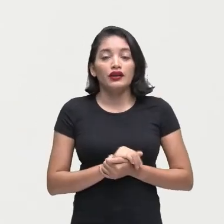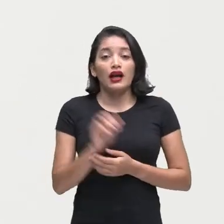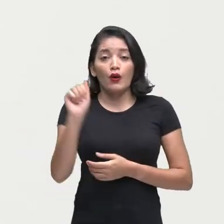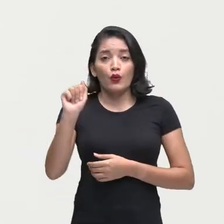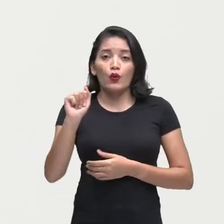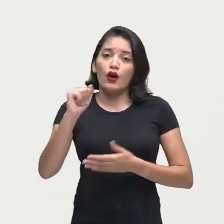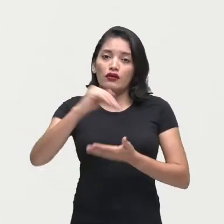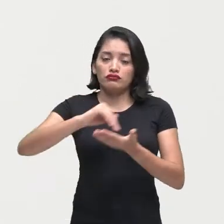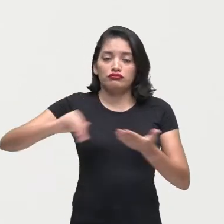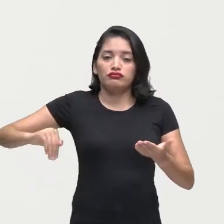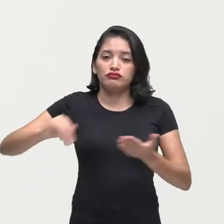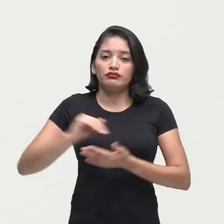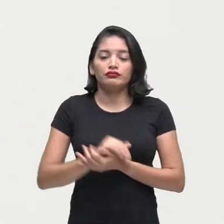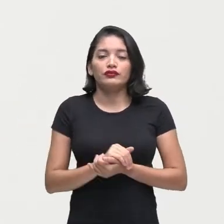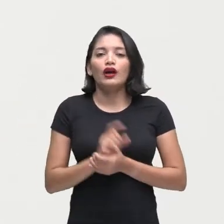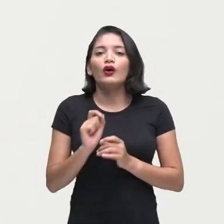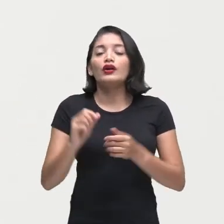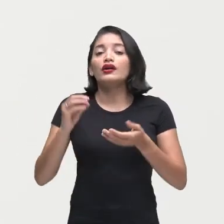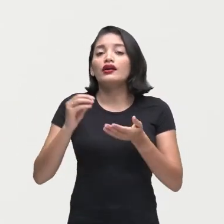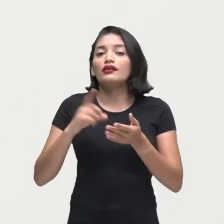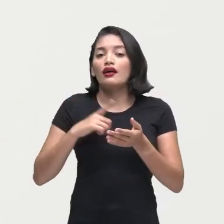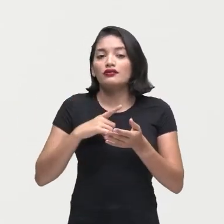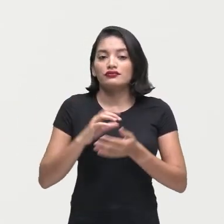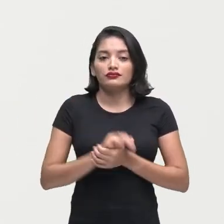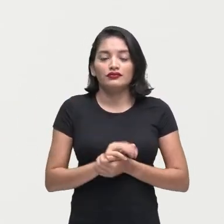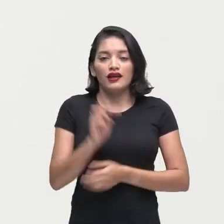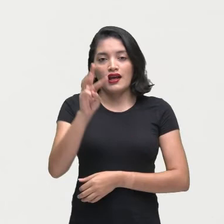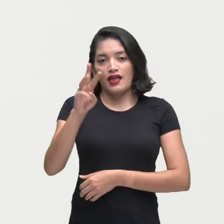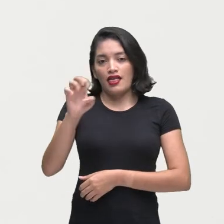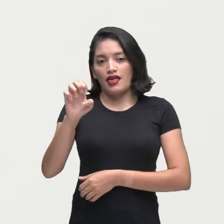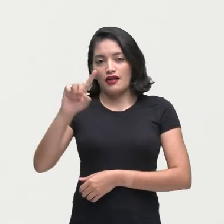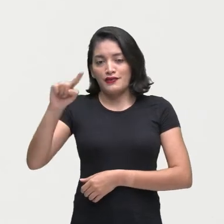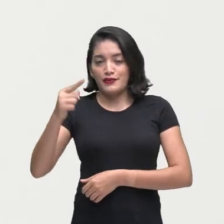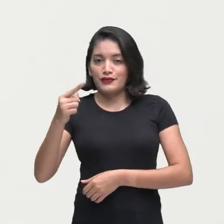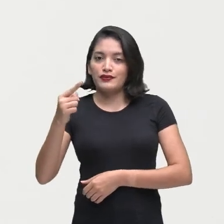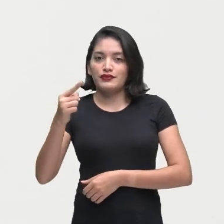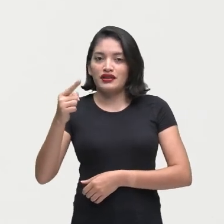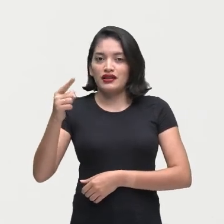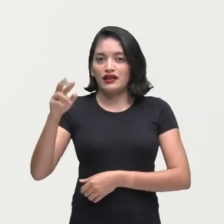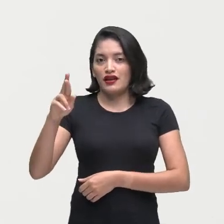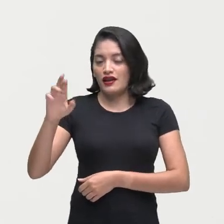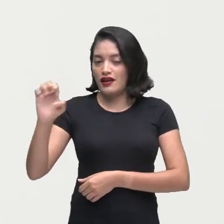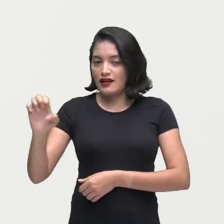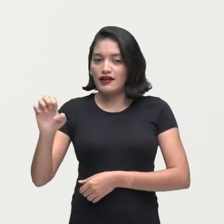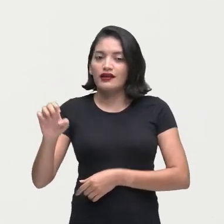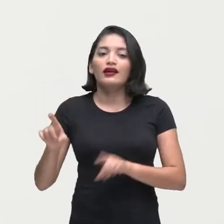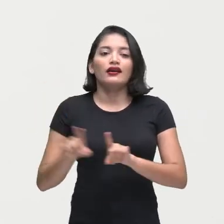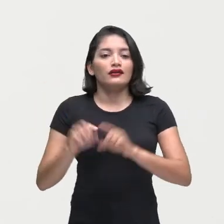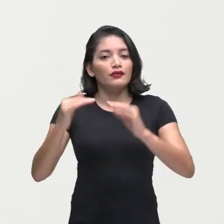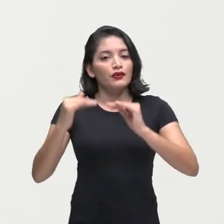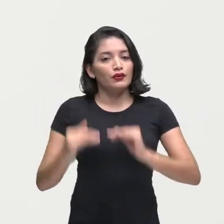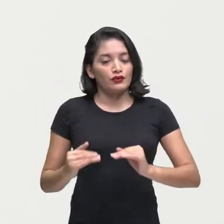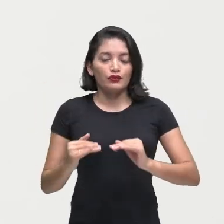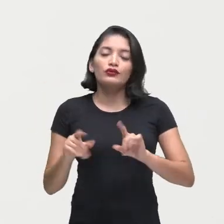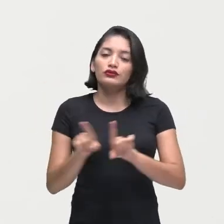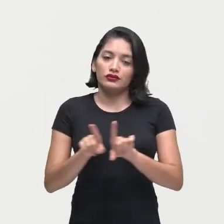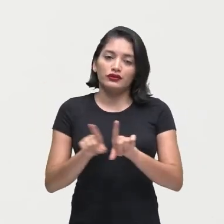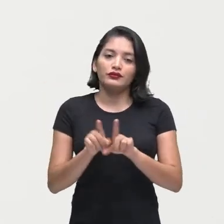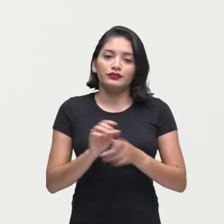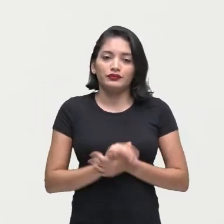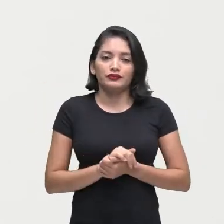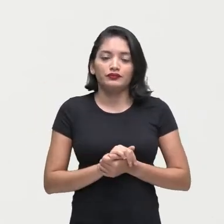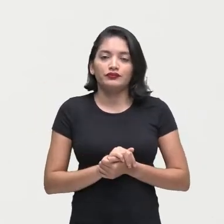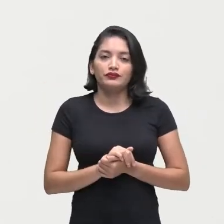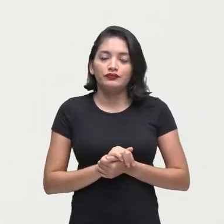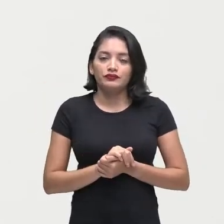a daqui quem sobrou Fiquei agora com aposta foi no lugar do ar a mesma coisa aqui e completei com que